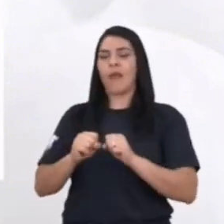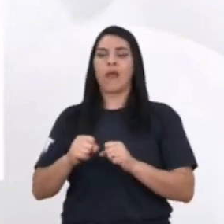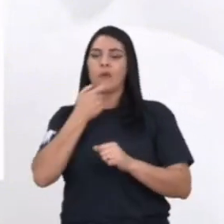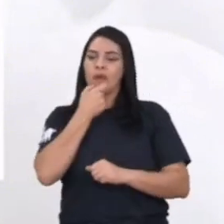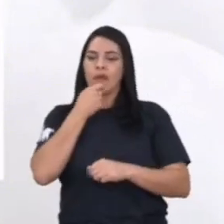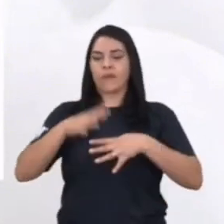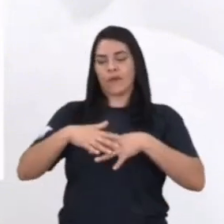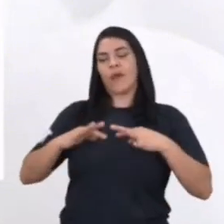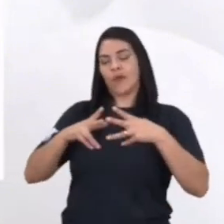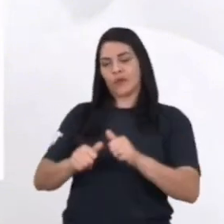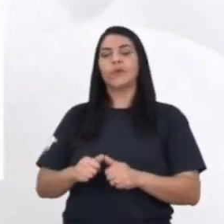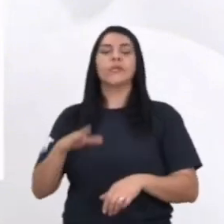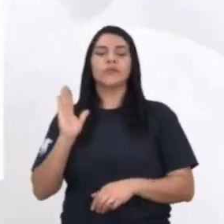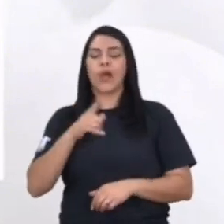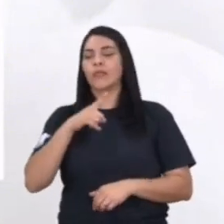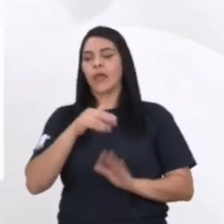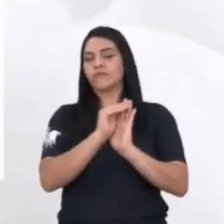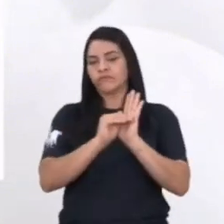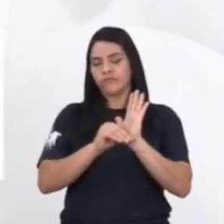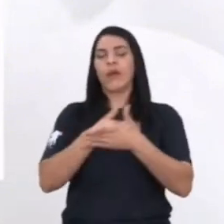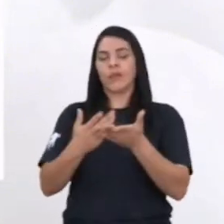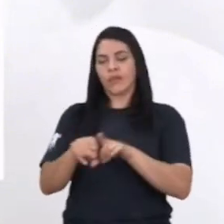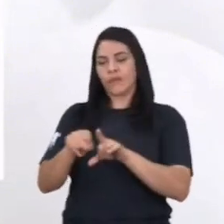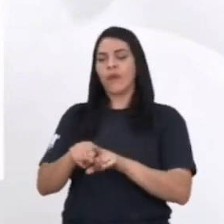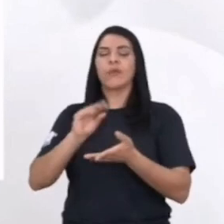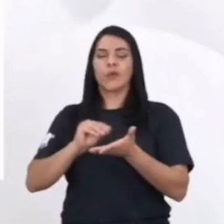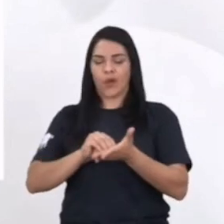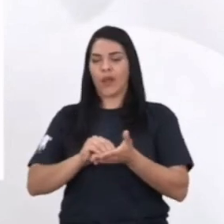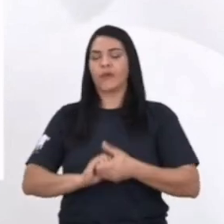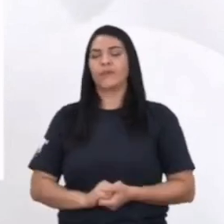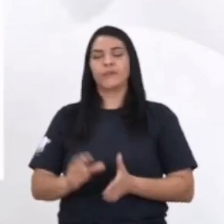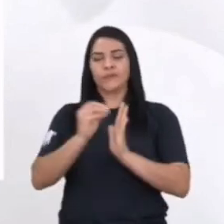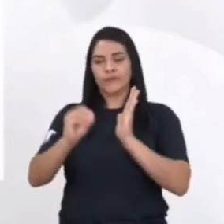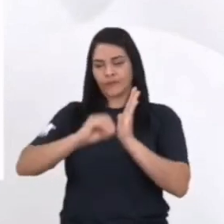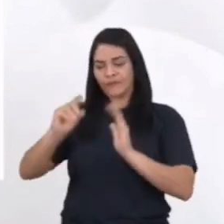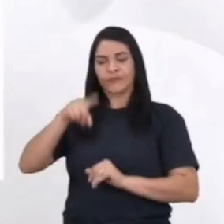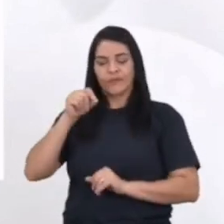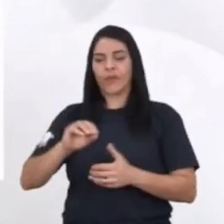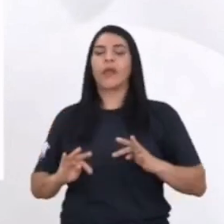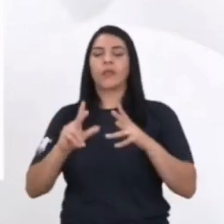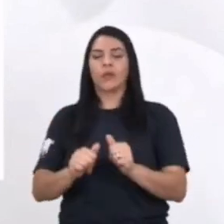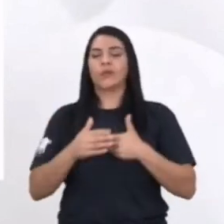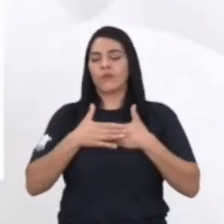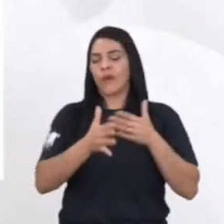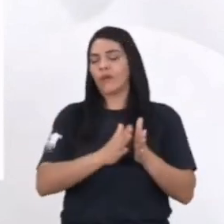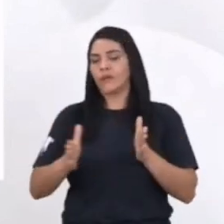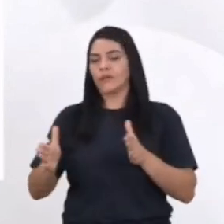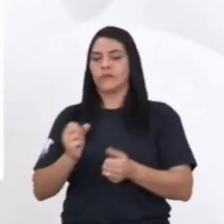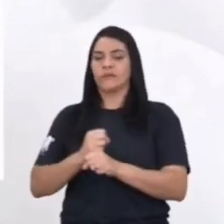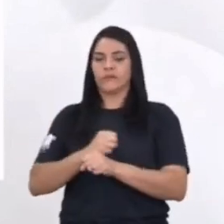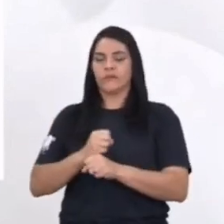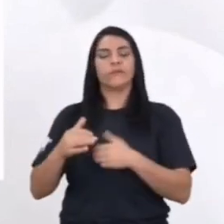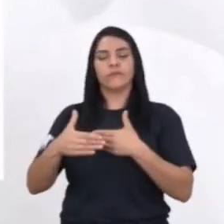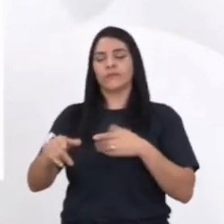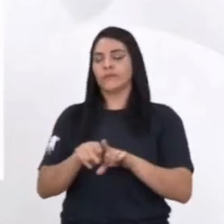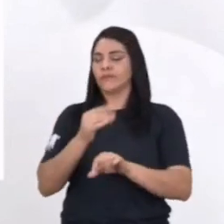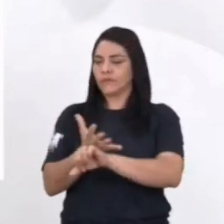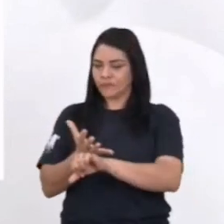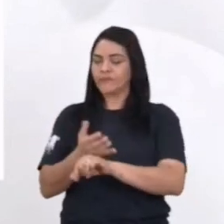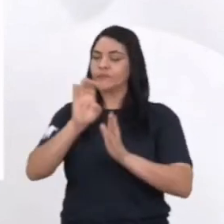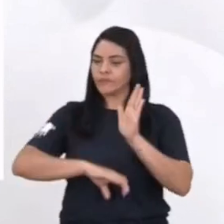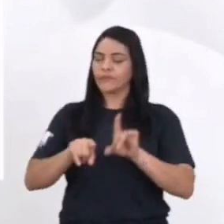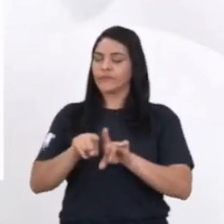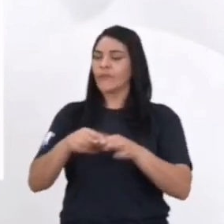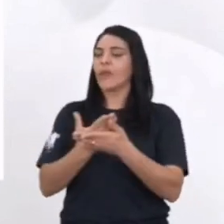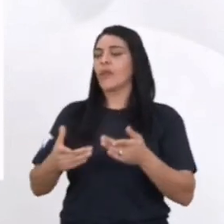aulas de plataforma, como já tem as tarefas na plataforma, a gente não coloca tarefas aqui no Tarefa SP. Então esse seria o escopo, né, os anos série e as disciplinas, os componentes curriculares